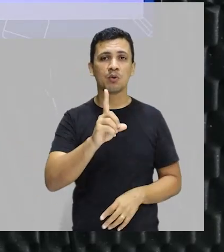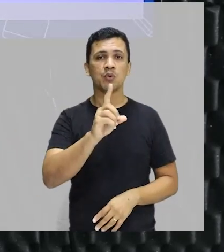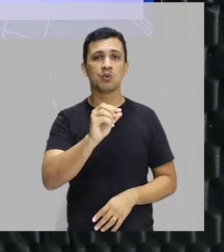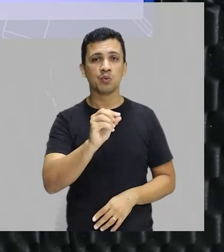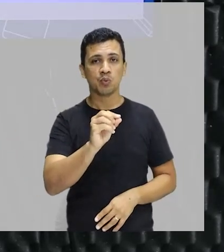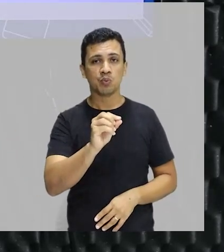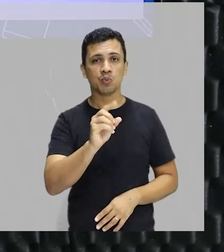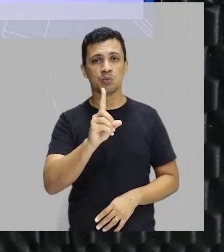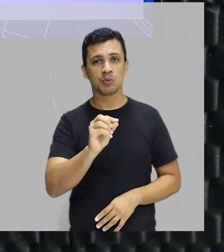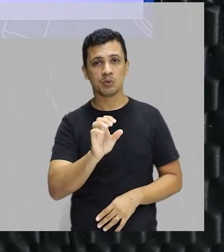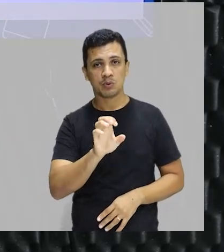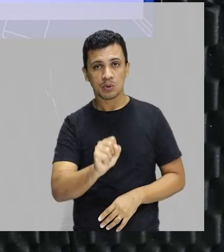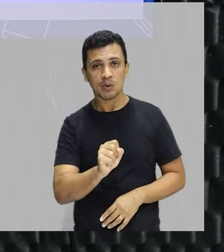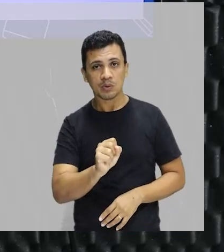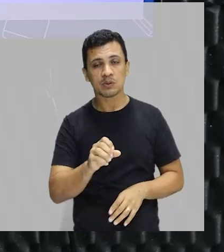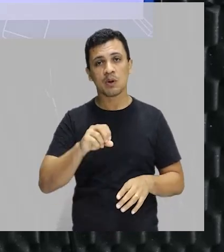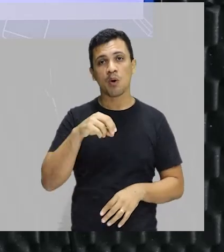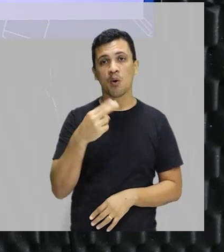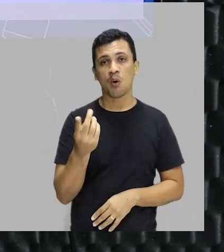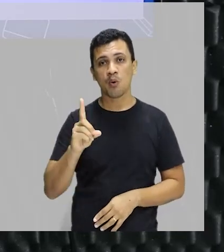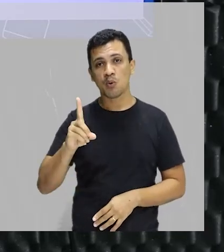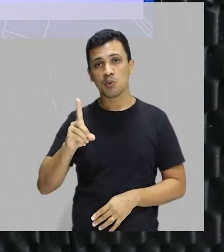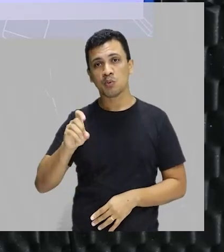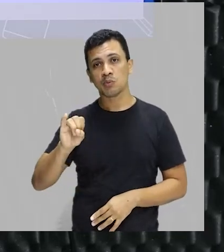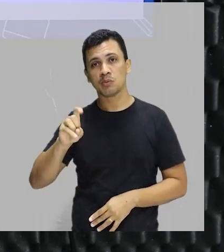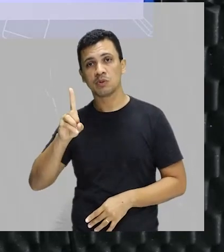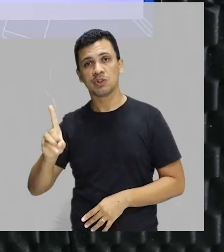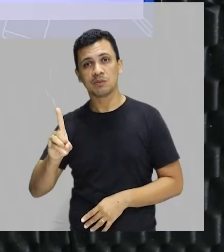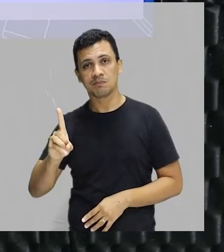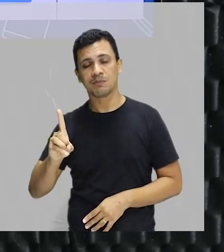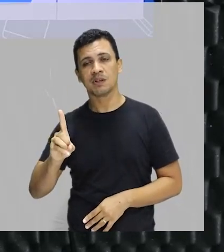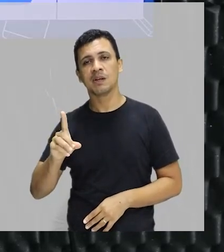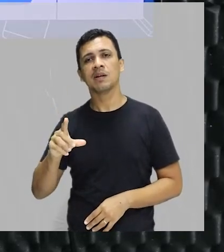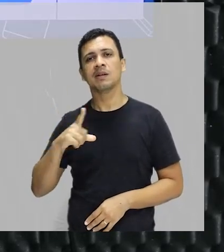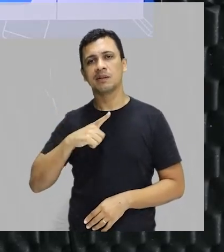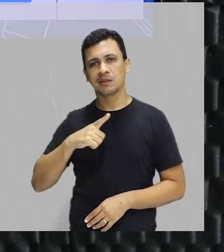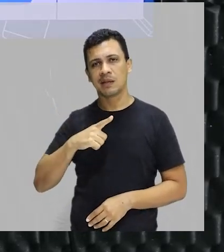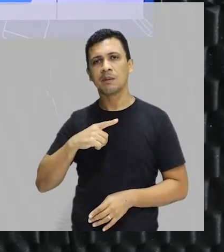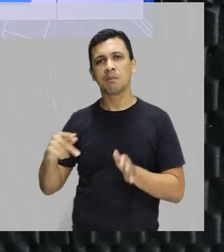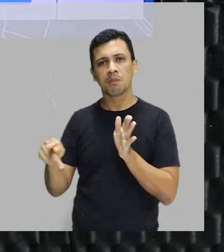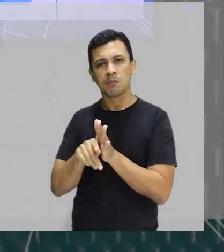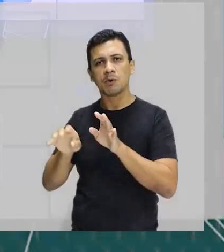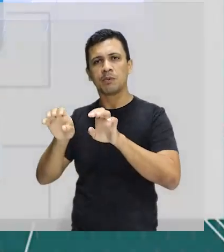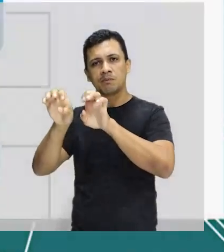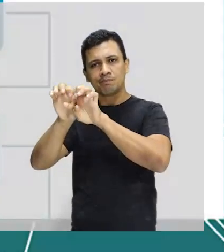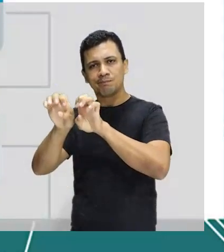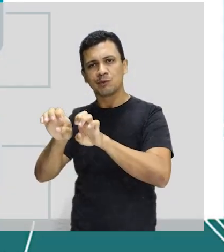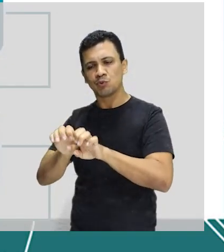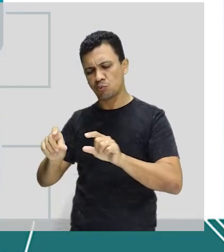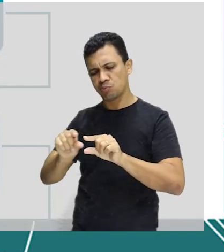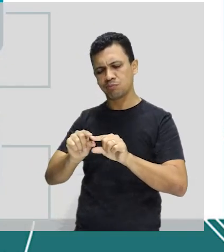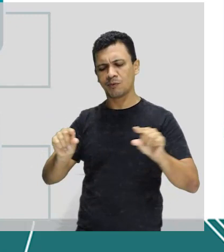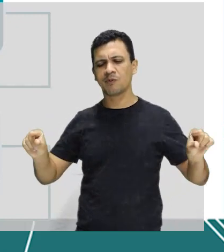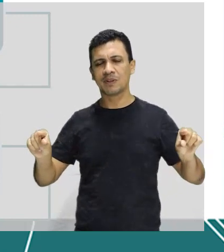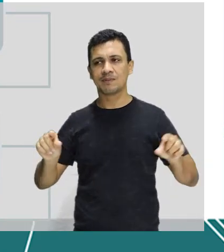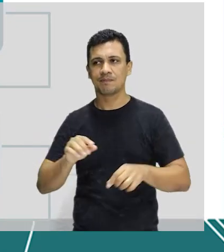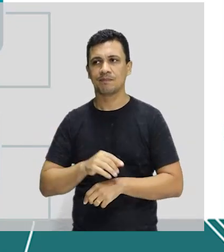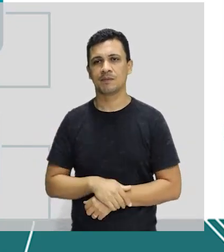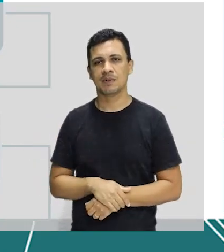does, como no passado, o did, o próprio verbo to be faz essa função de estruturar a frase. Na pergunta,